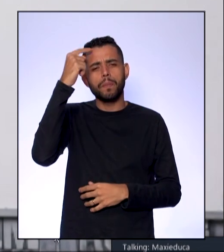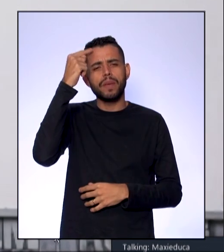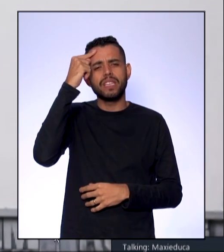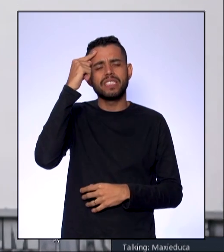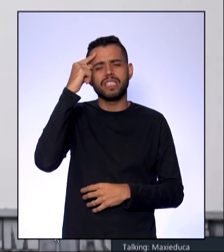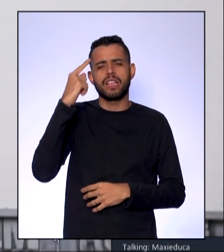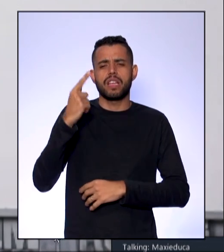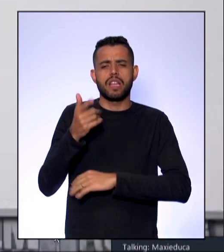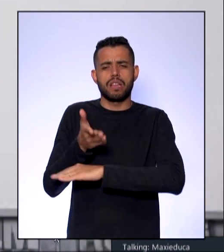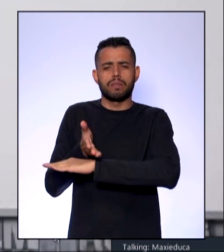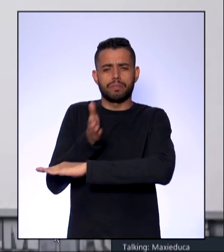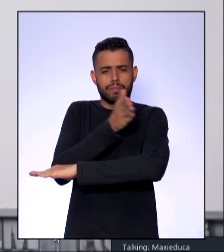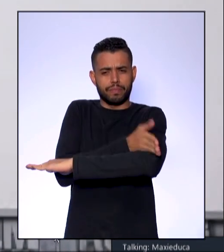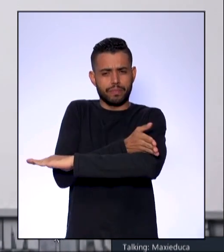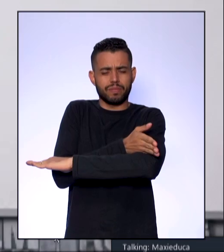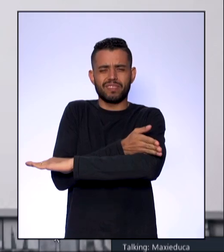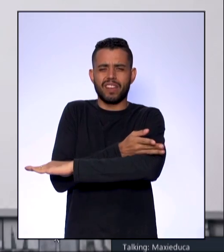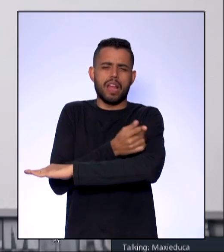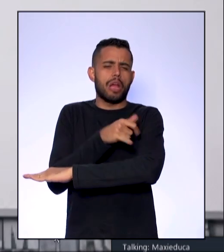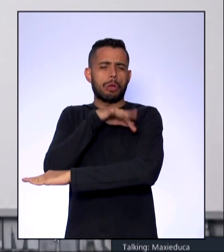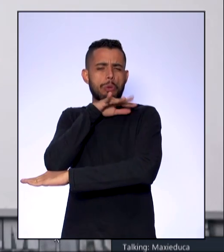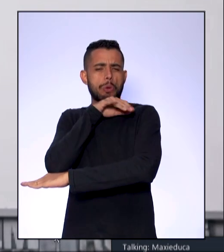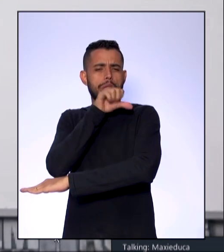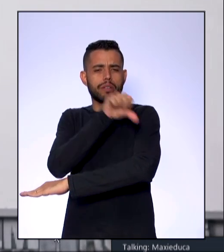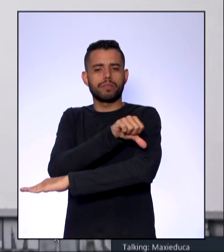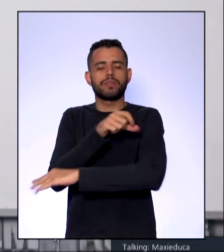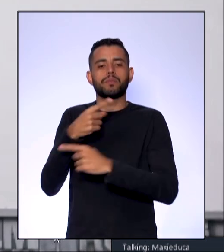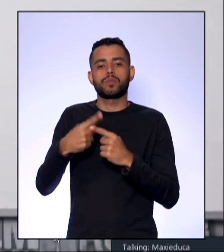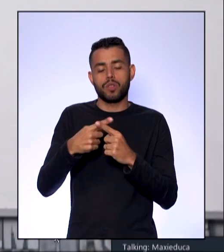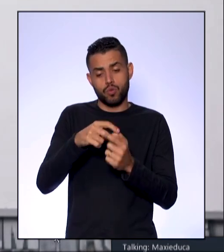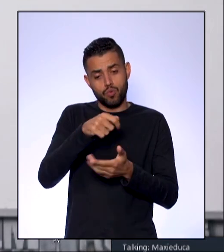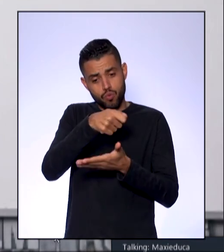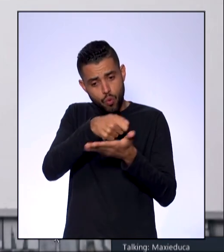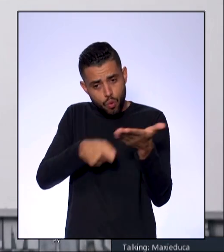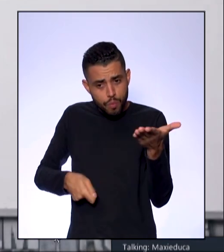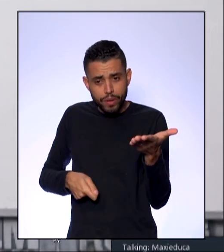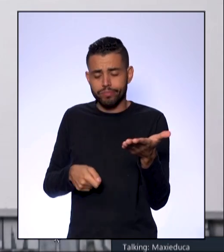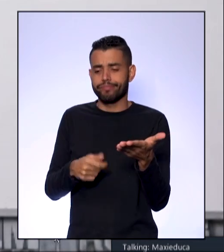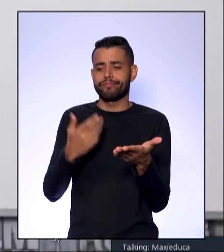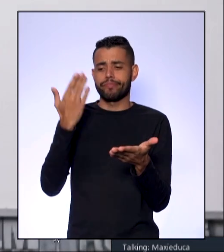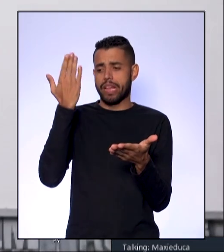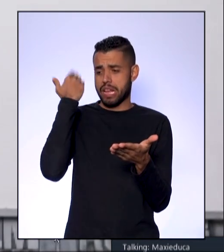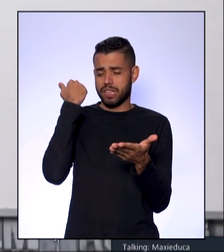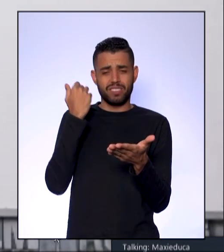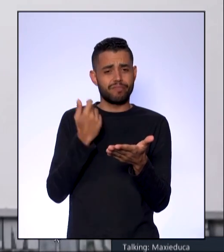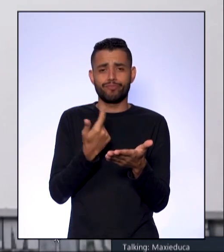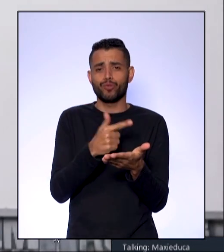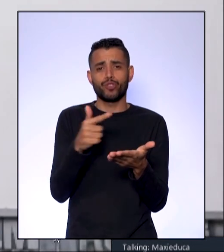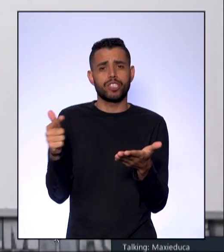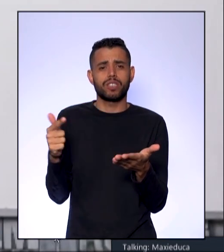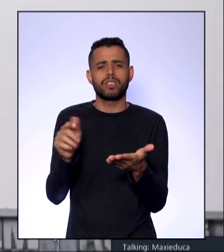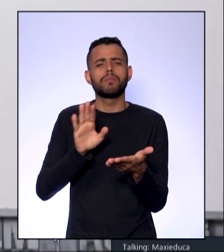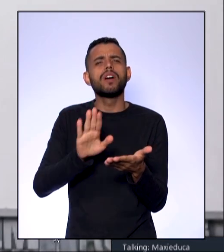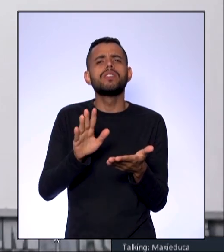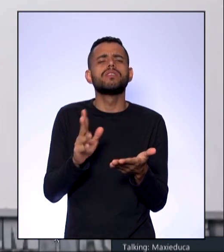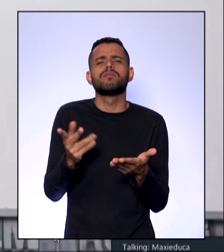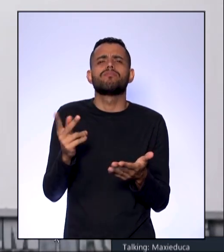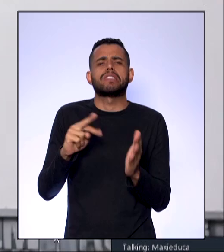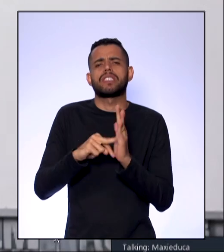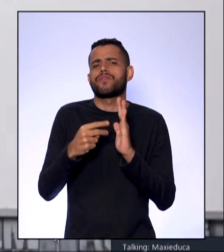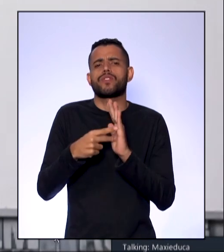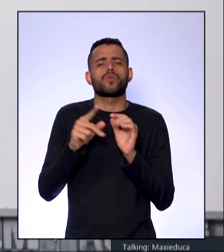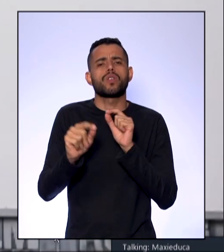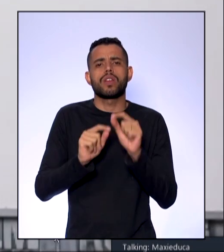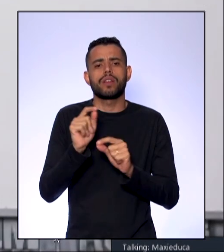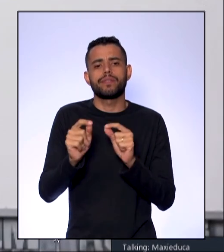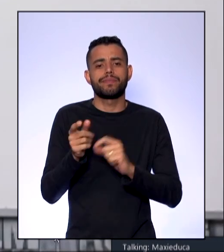pejorativa à pré-história porque as fontes documentais não existiam até então. Ah, professor, o que isso significa? Que